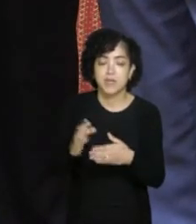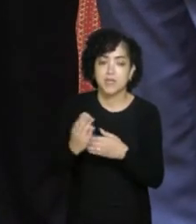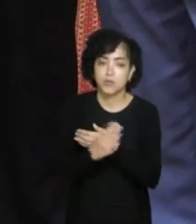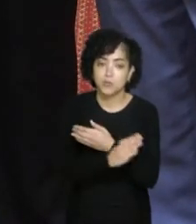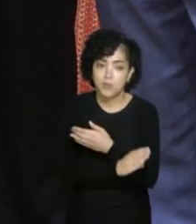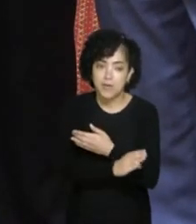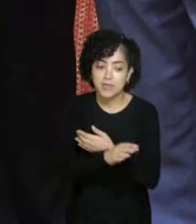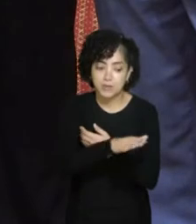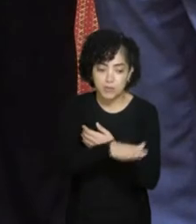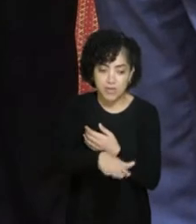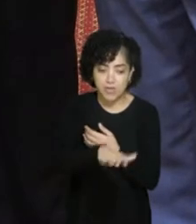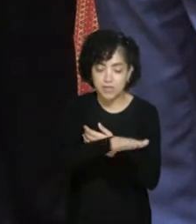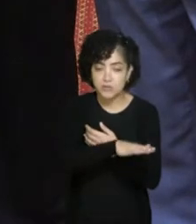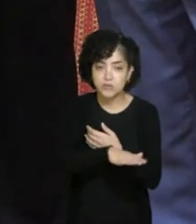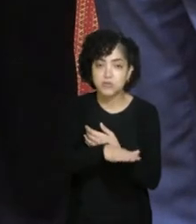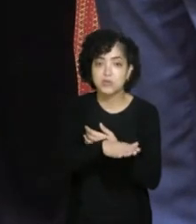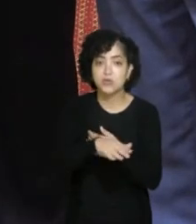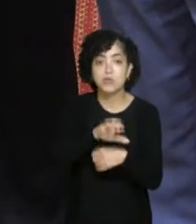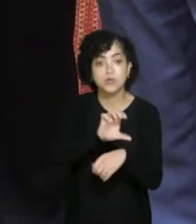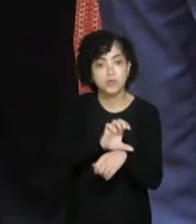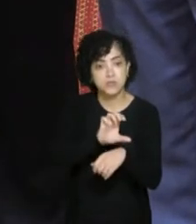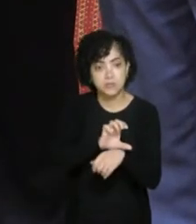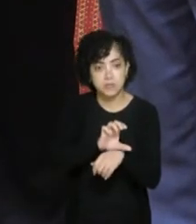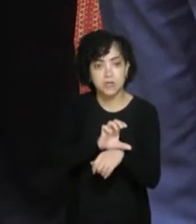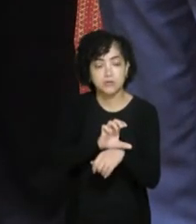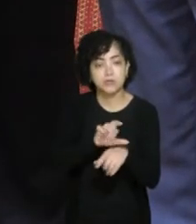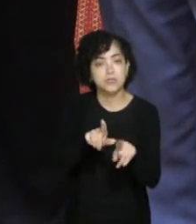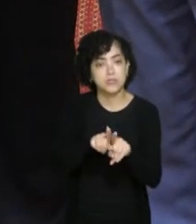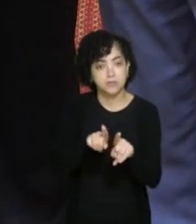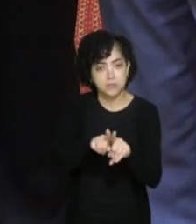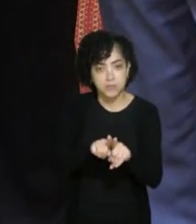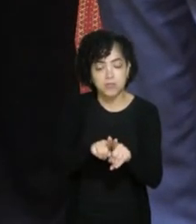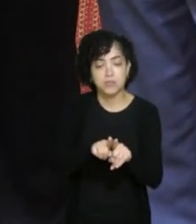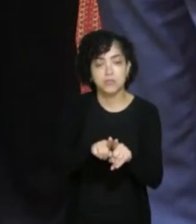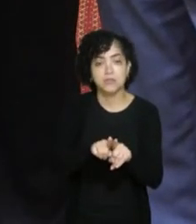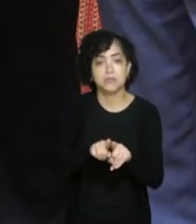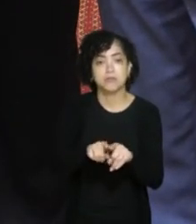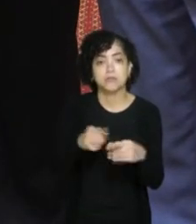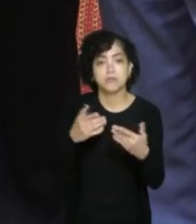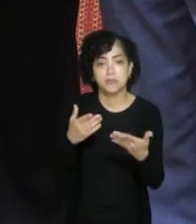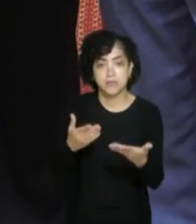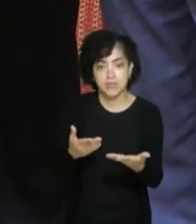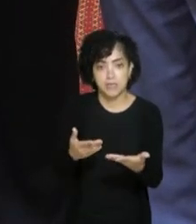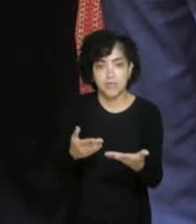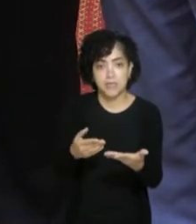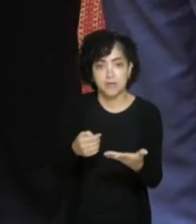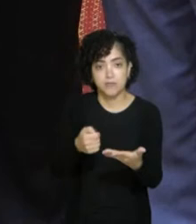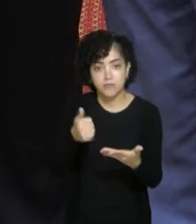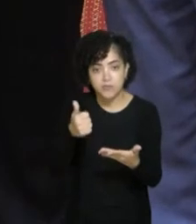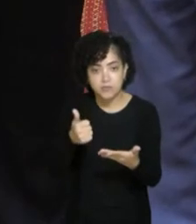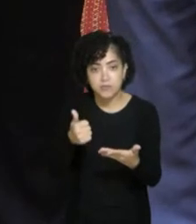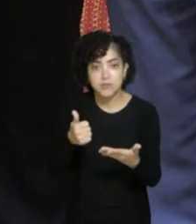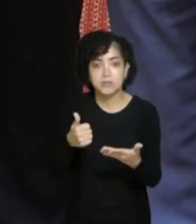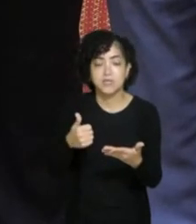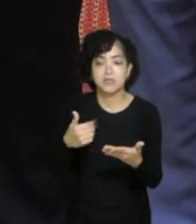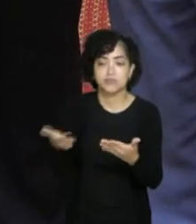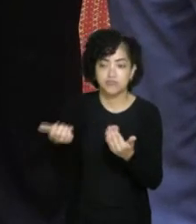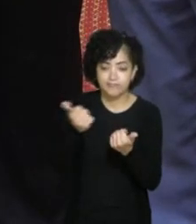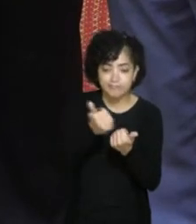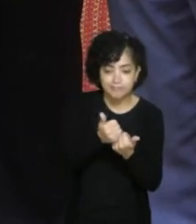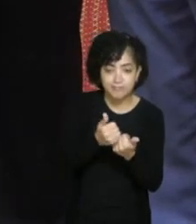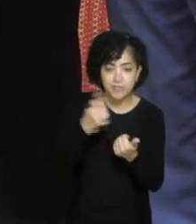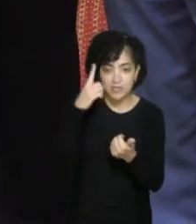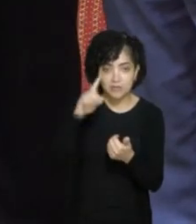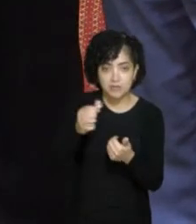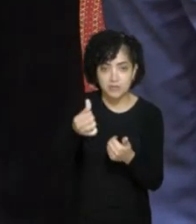região e o nosso Estado ganha com isso. Eu recentemente fiz também um processo de rodízio, 60